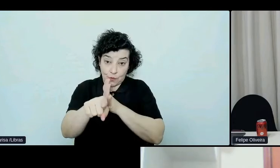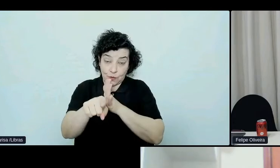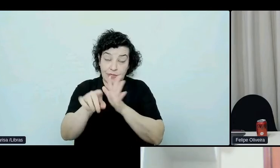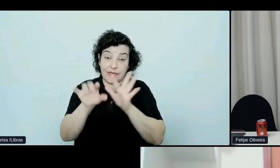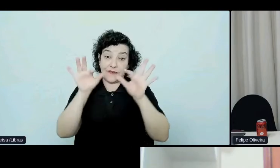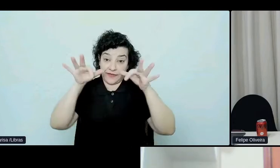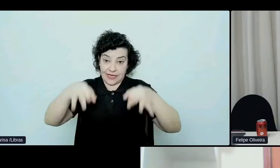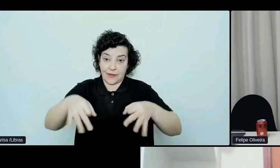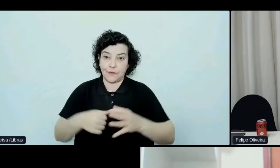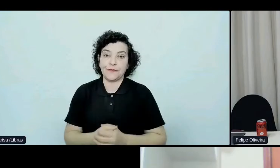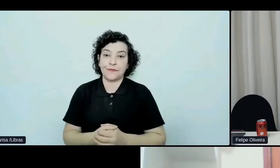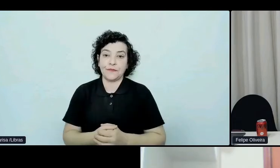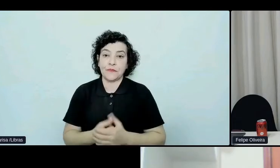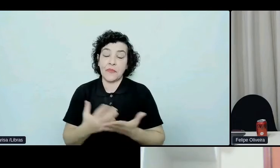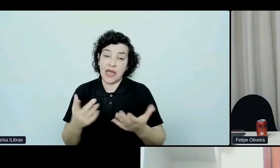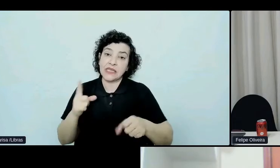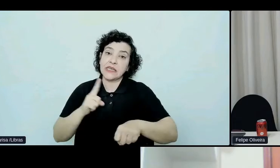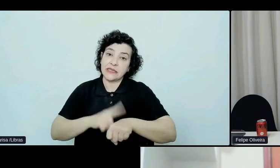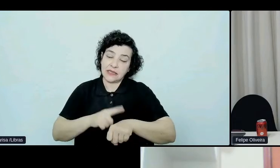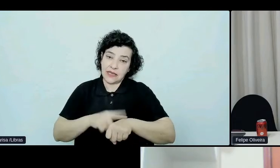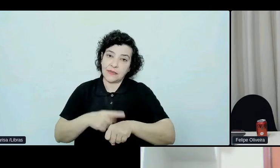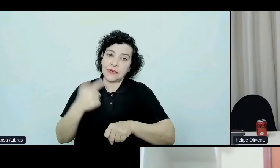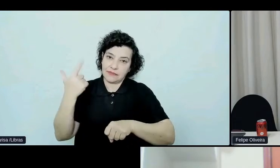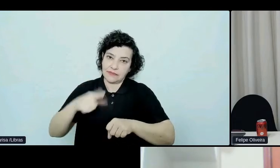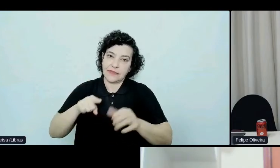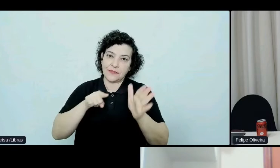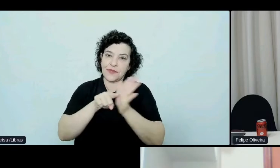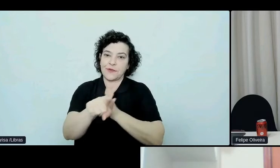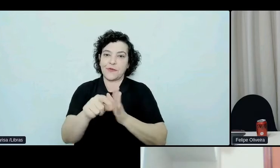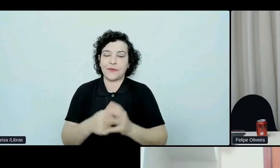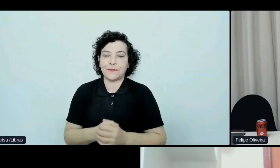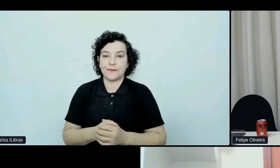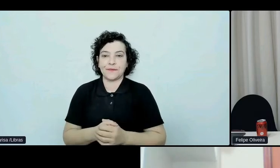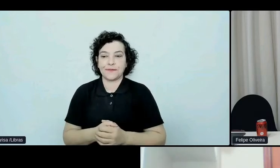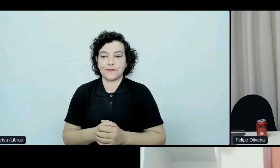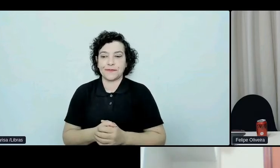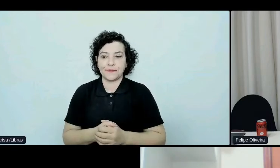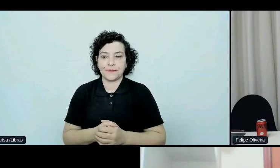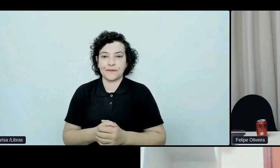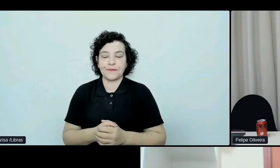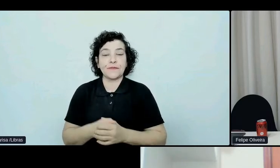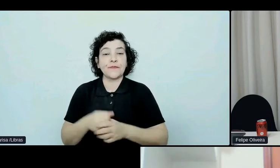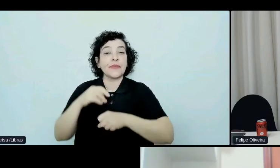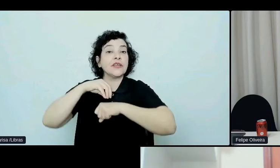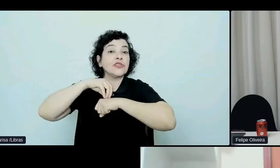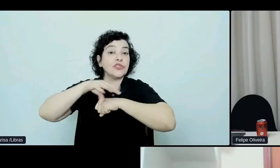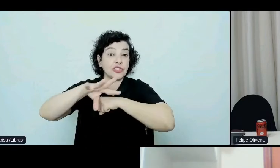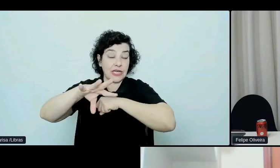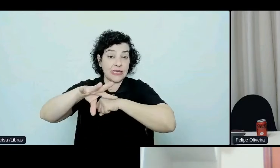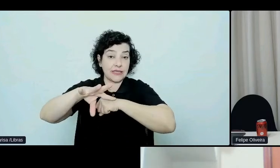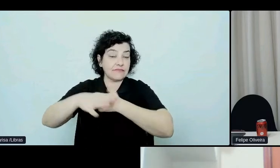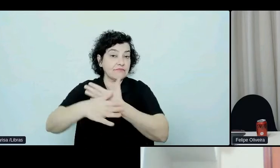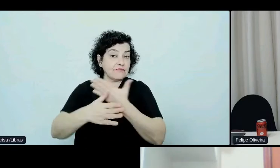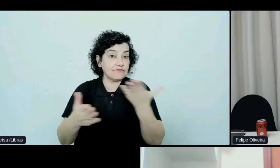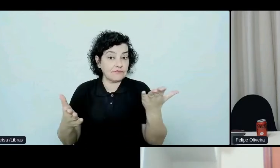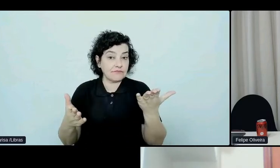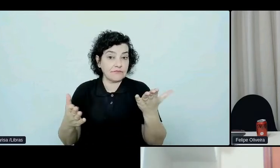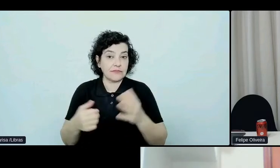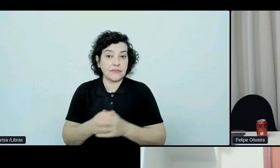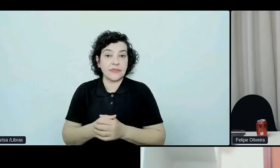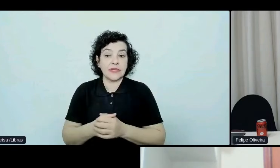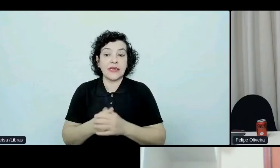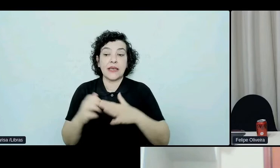nosso painel. E eu queria perguntar para cada um de vocês, eu tenho várias perguntas aqui, mas não vai dar tempo de fazer todas. Então, eu vou